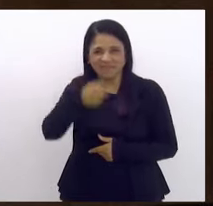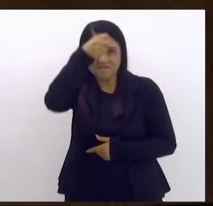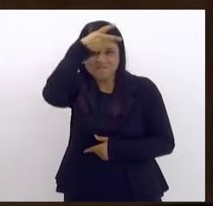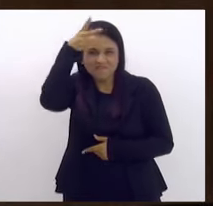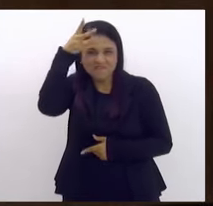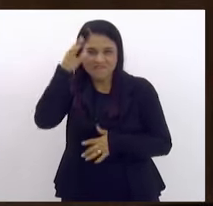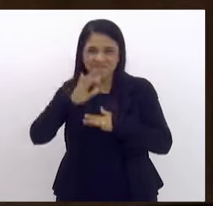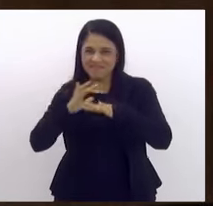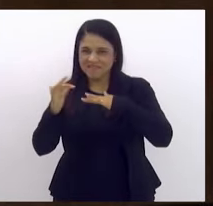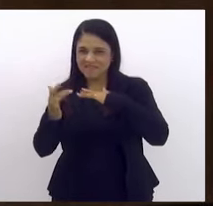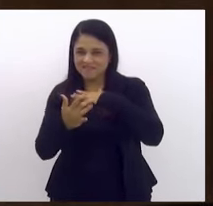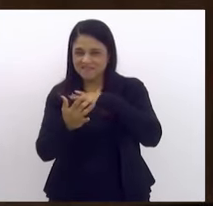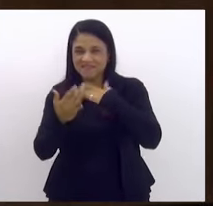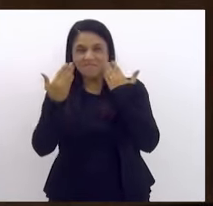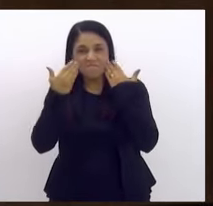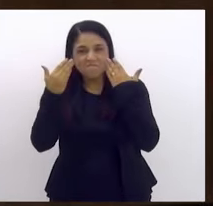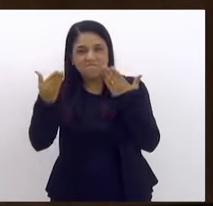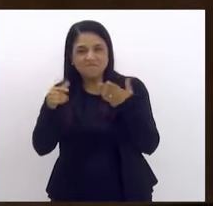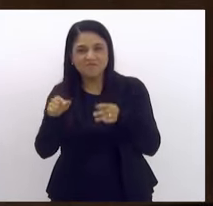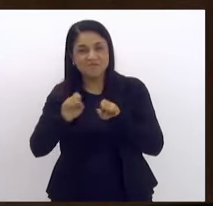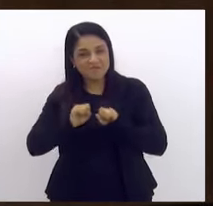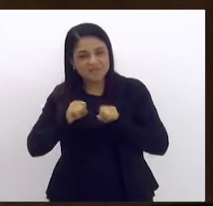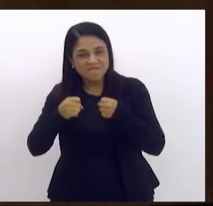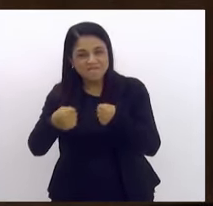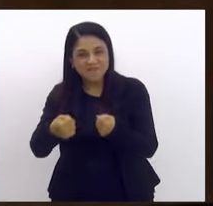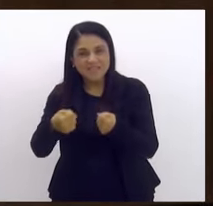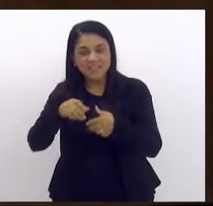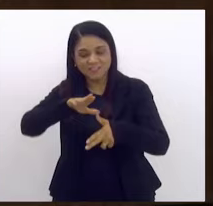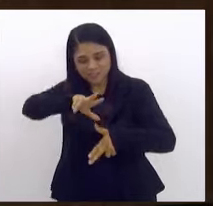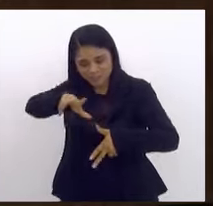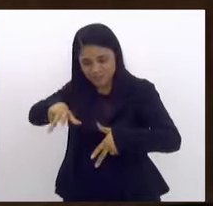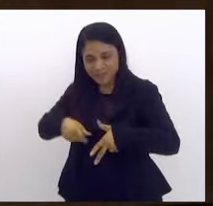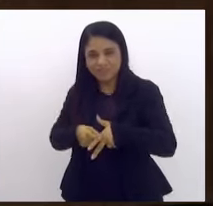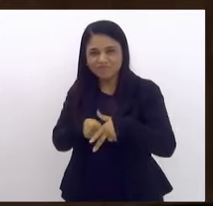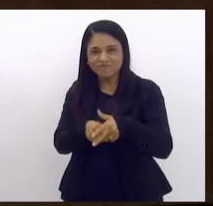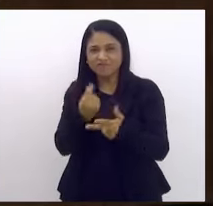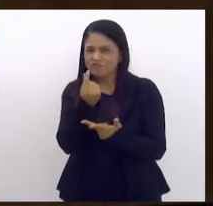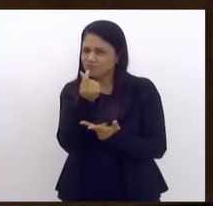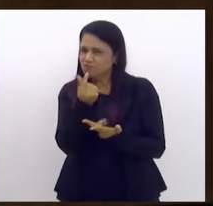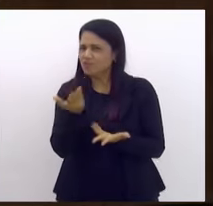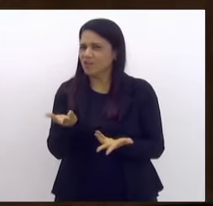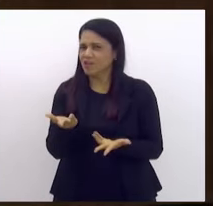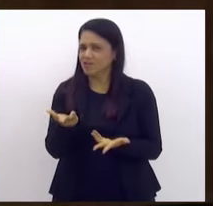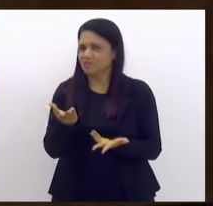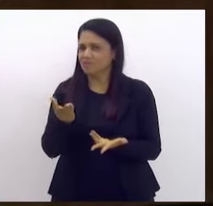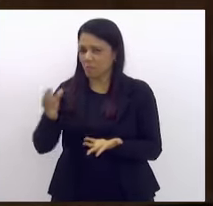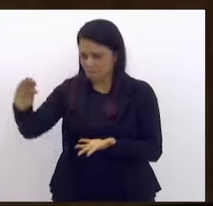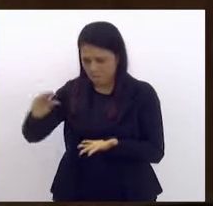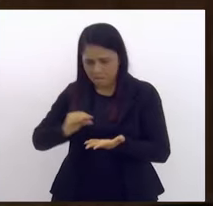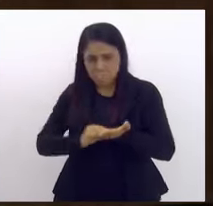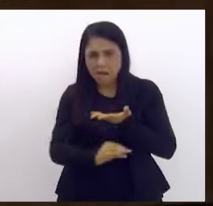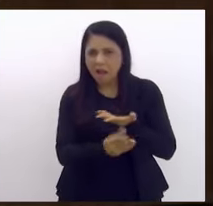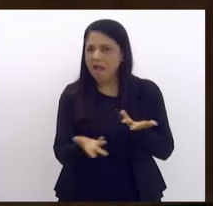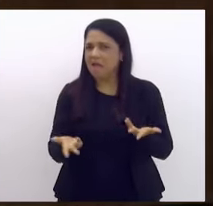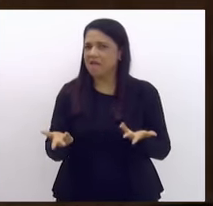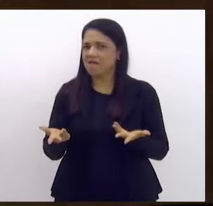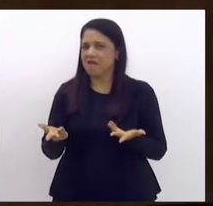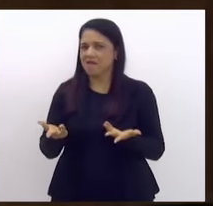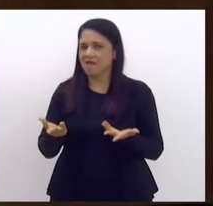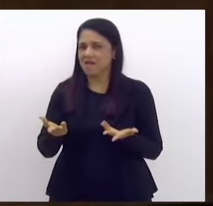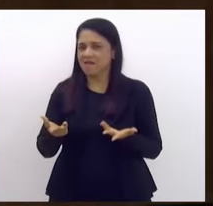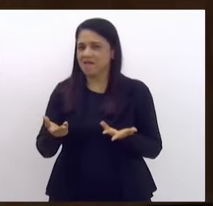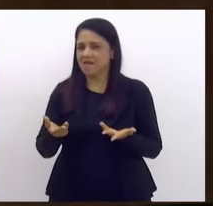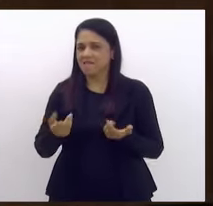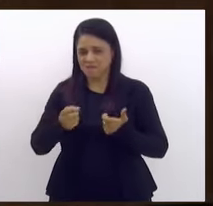redes sociais, em público, defender desvio de dinheiro da saúde praticado por médico. Por